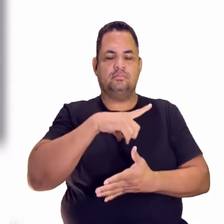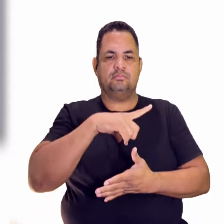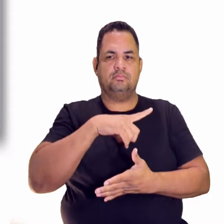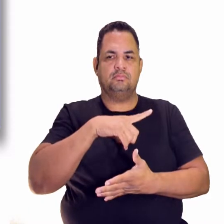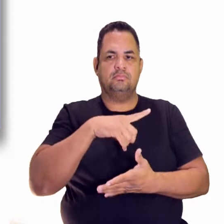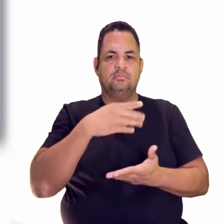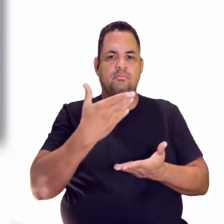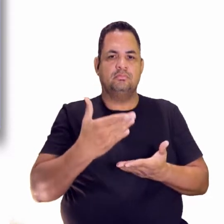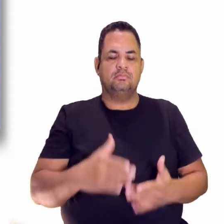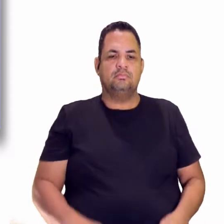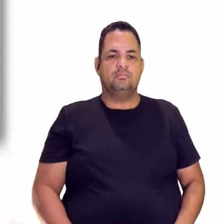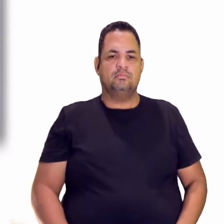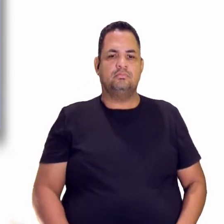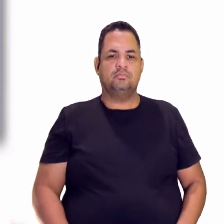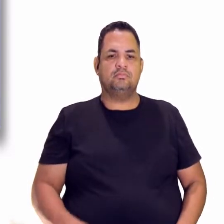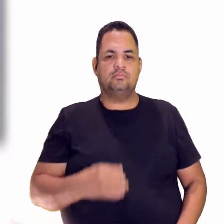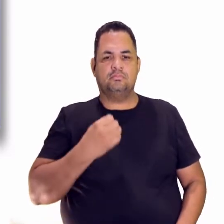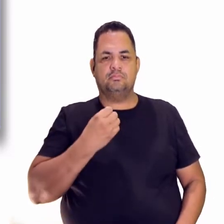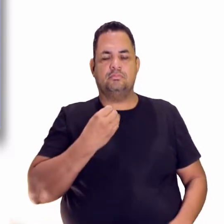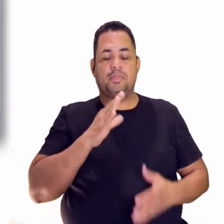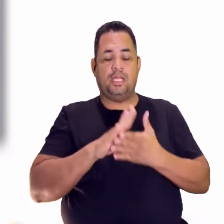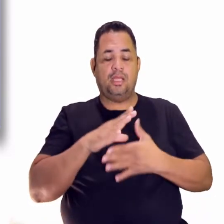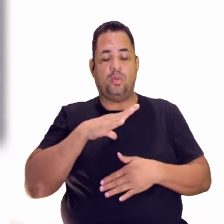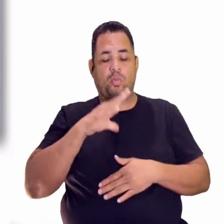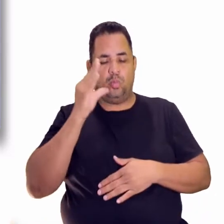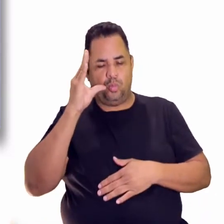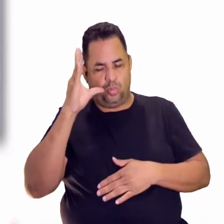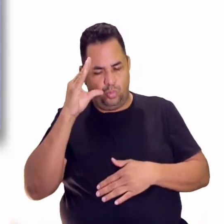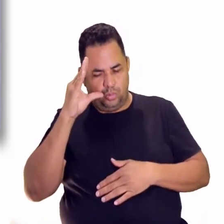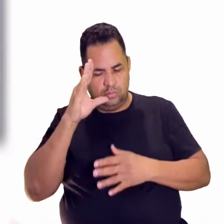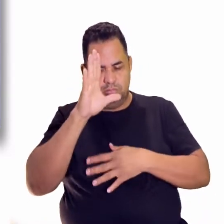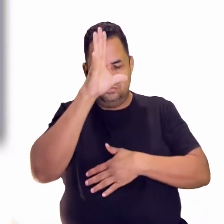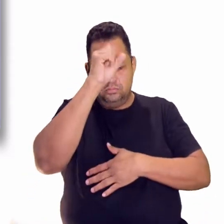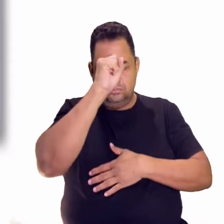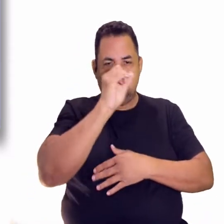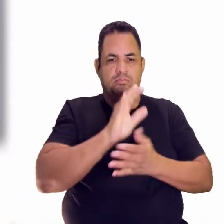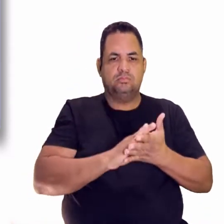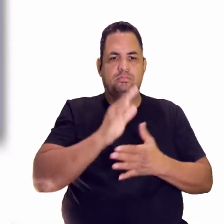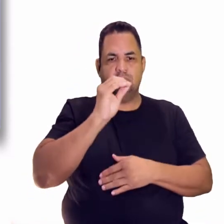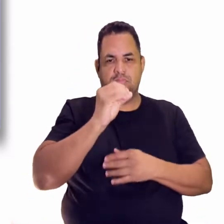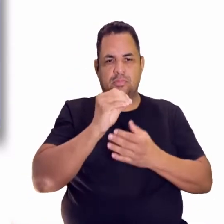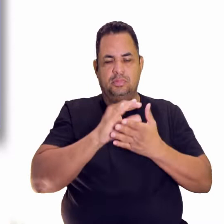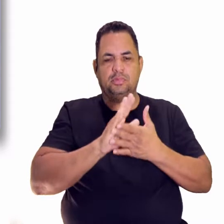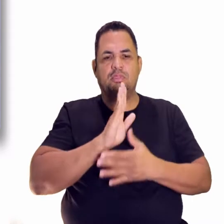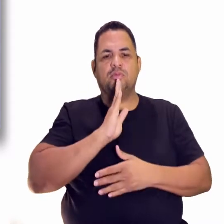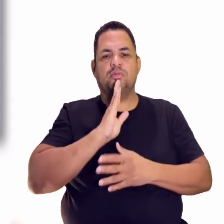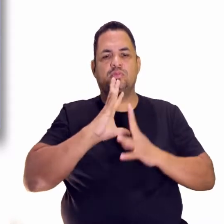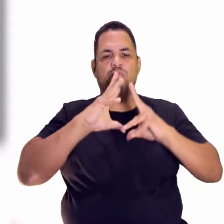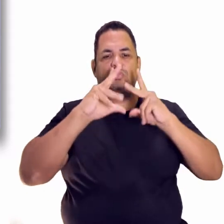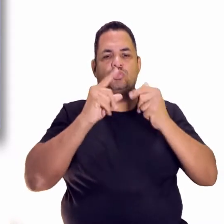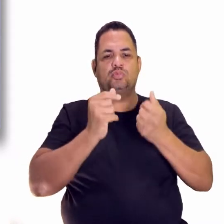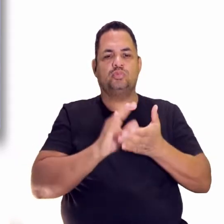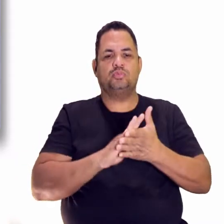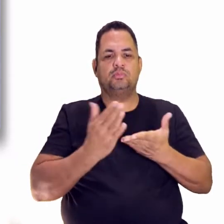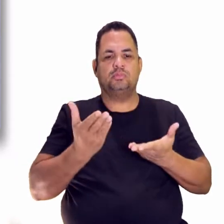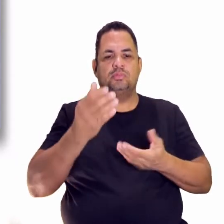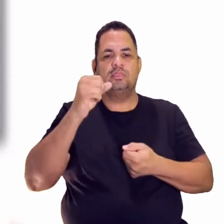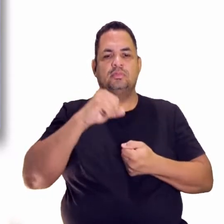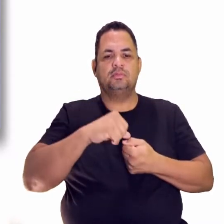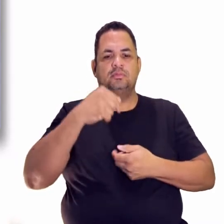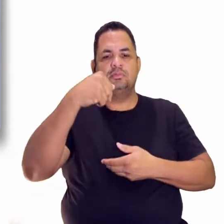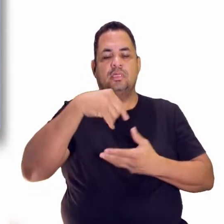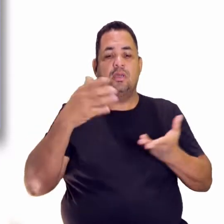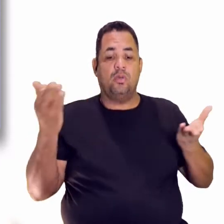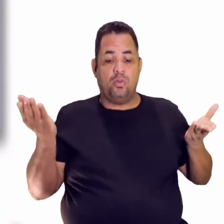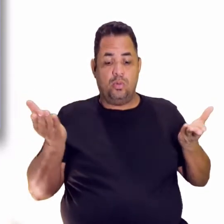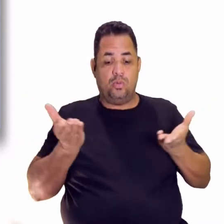assim bastante curiosidade de aprender, de conhecer tudo que se está fazendo na atualidade,